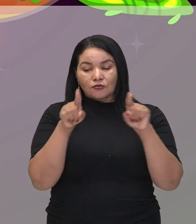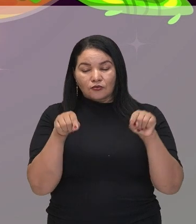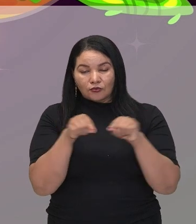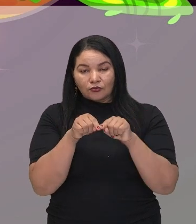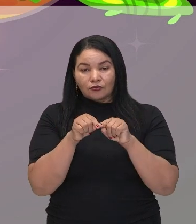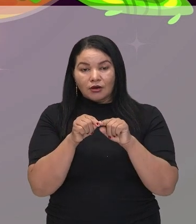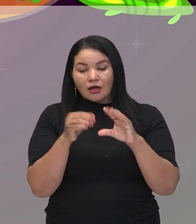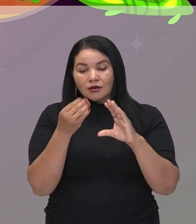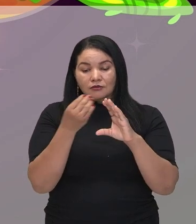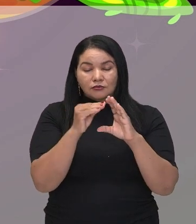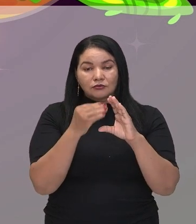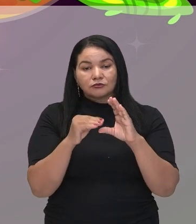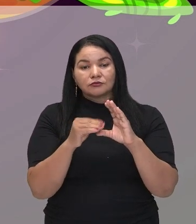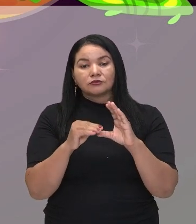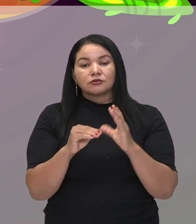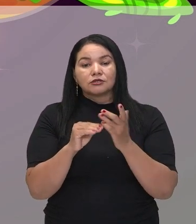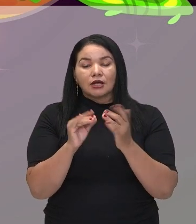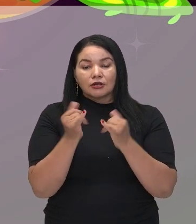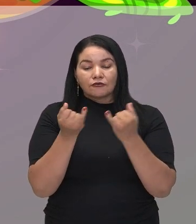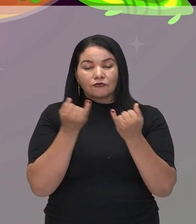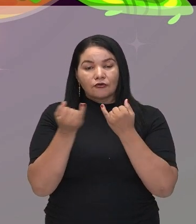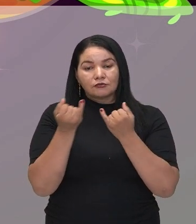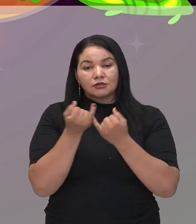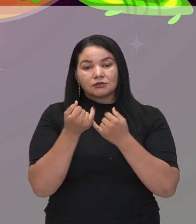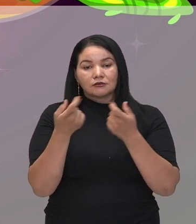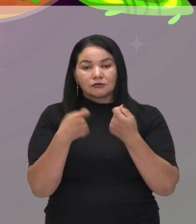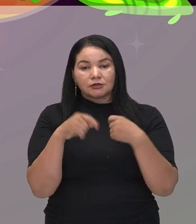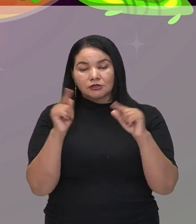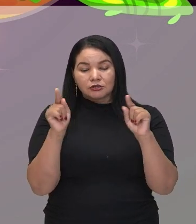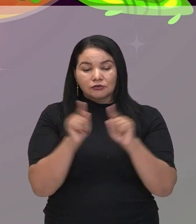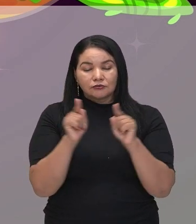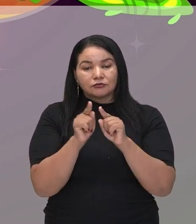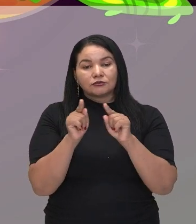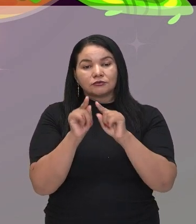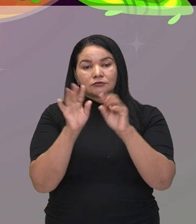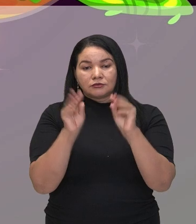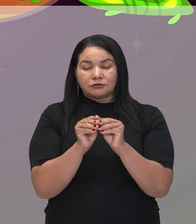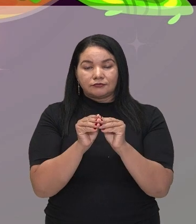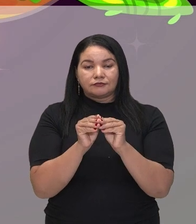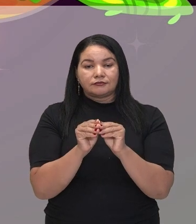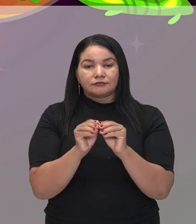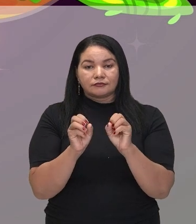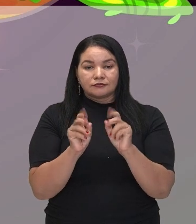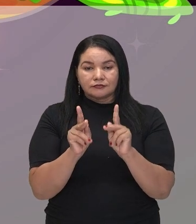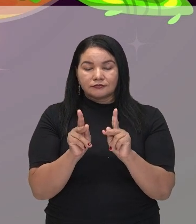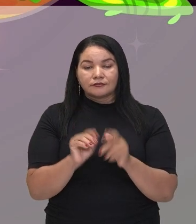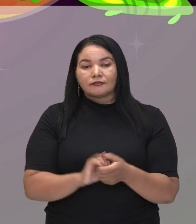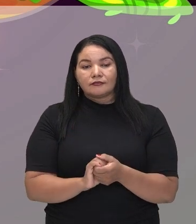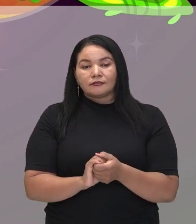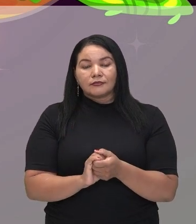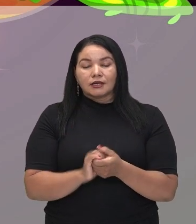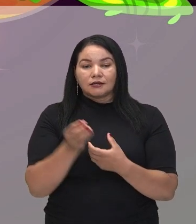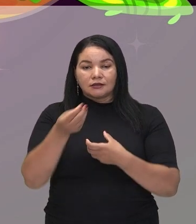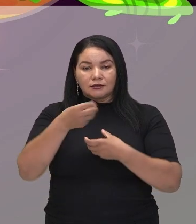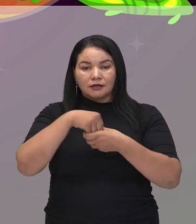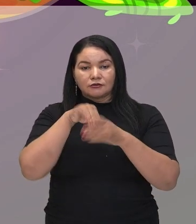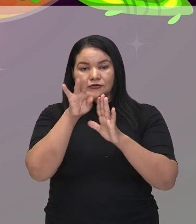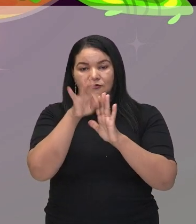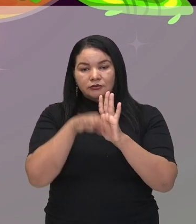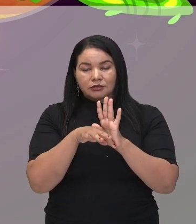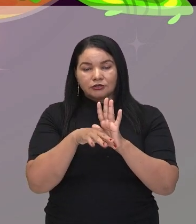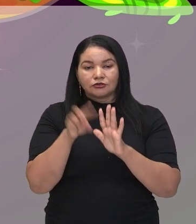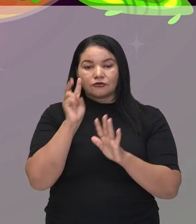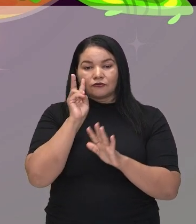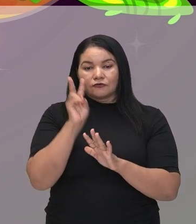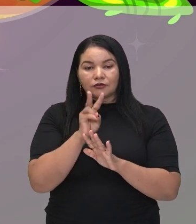eles vão utilizar muito essa ideia aí de espaço. Ainda no texto, temos ali o abrivo,